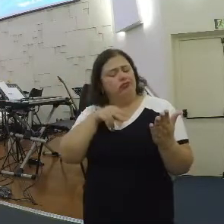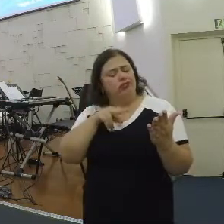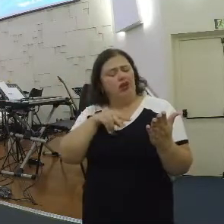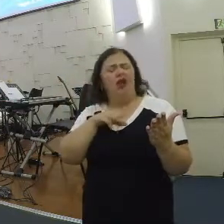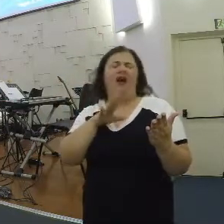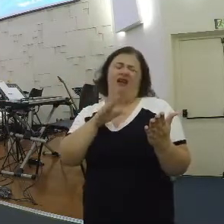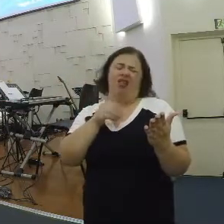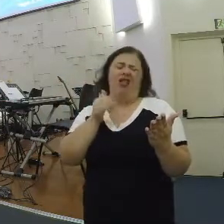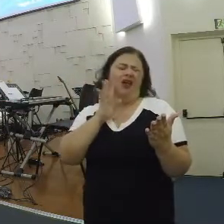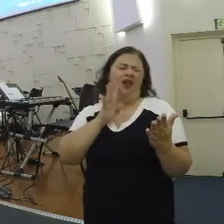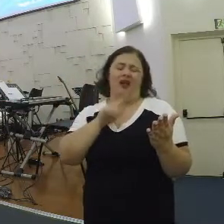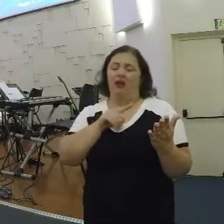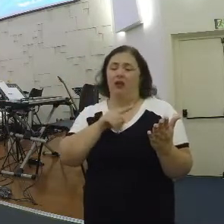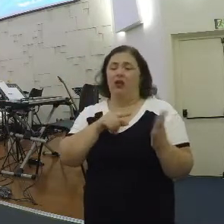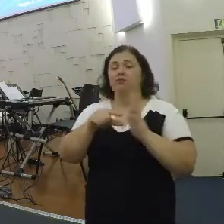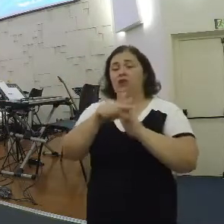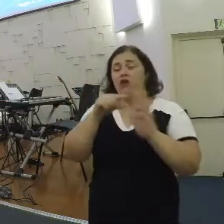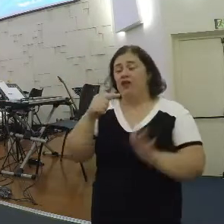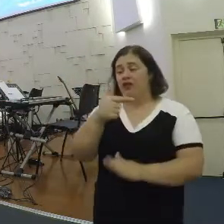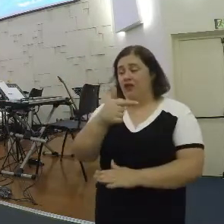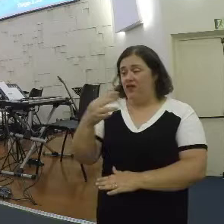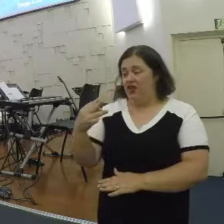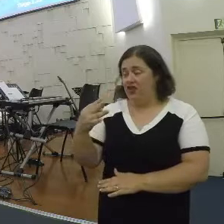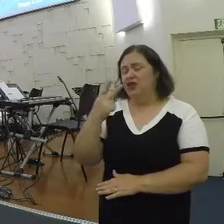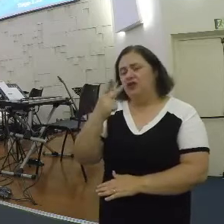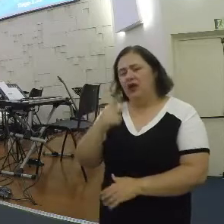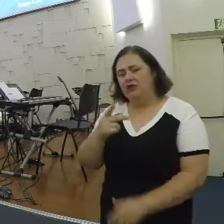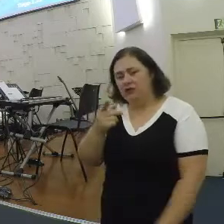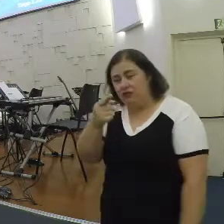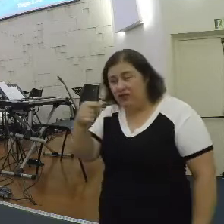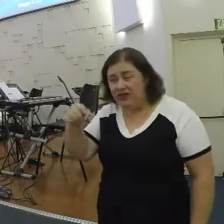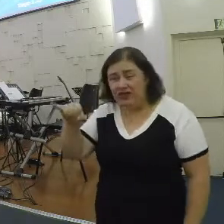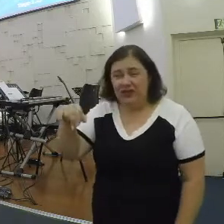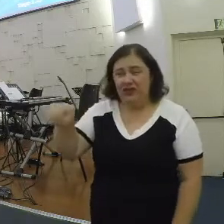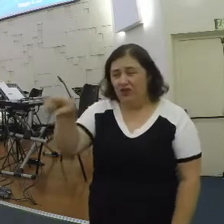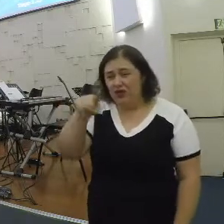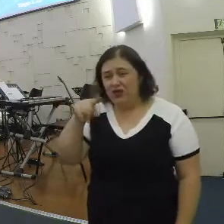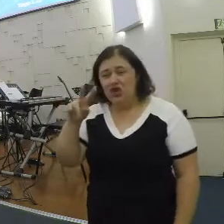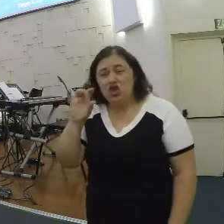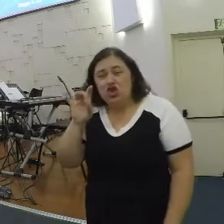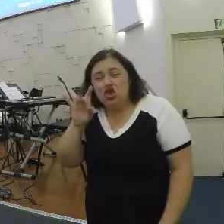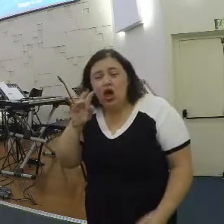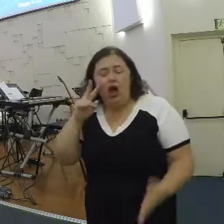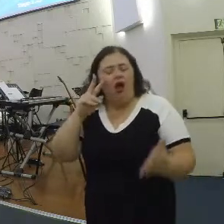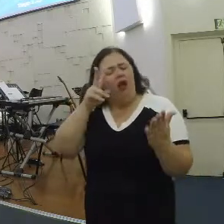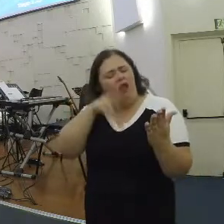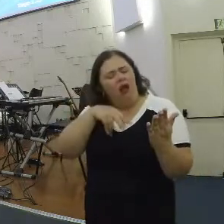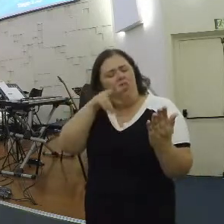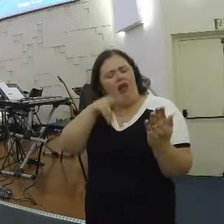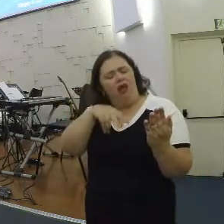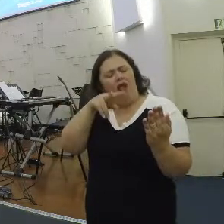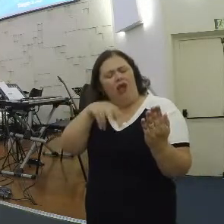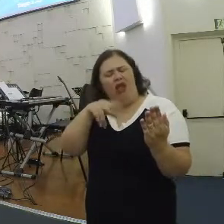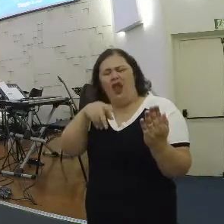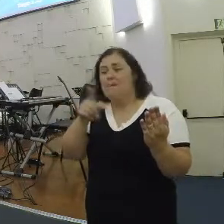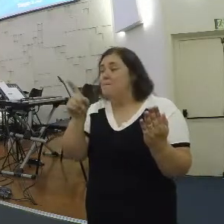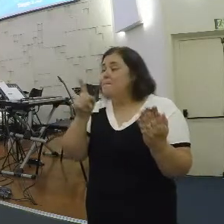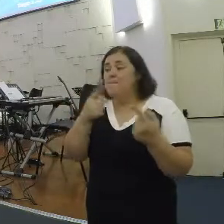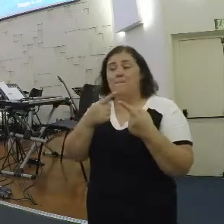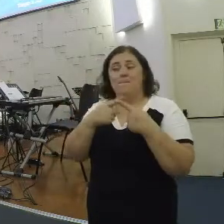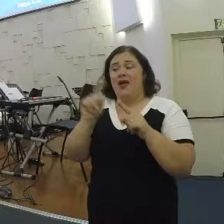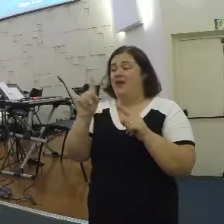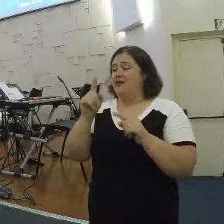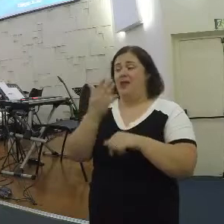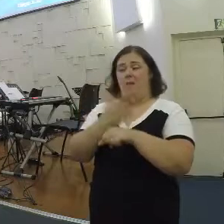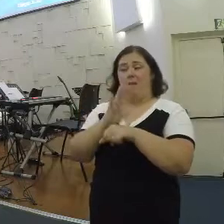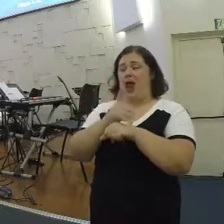versículo 23, quando diz: se alguém é ouvinte da palavra e não praticante, é semelhante ao homem que contempla num